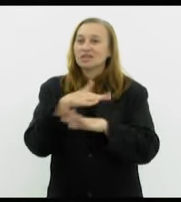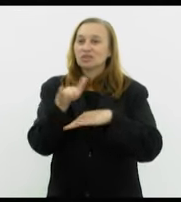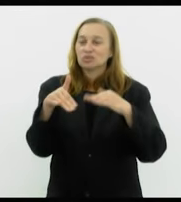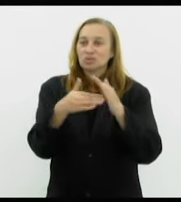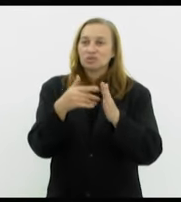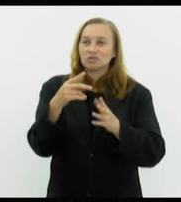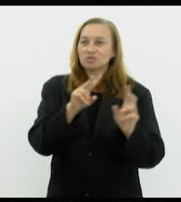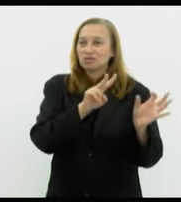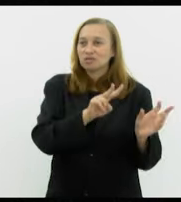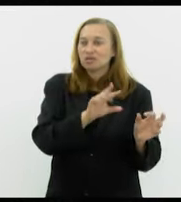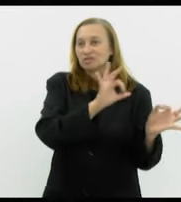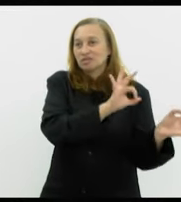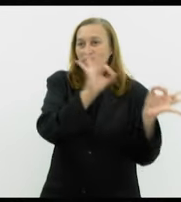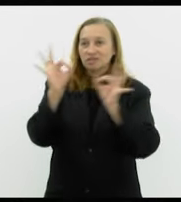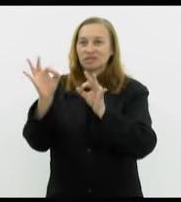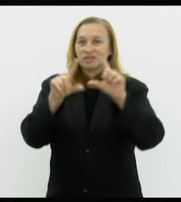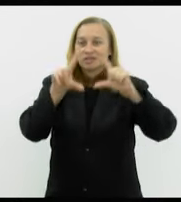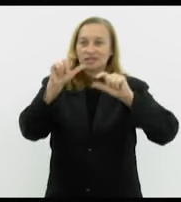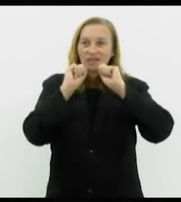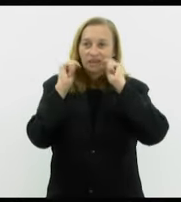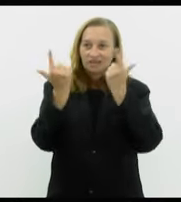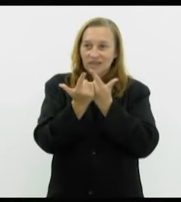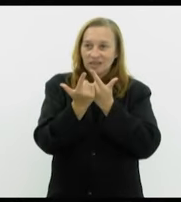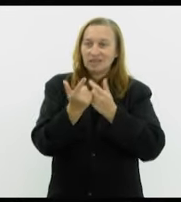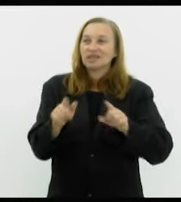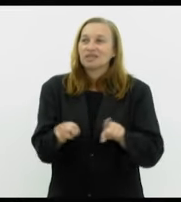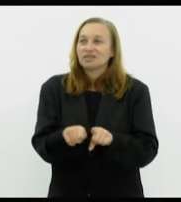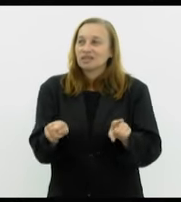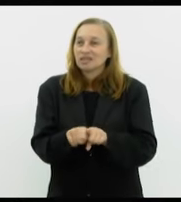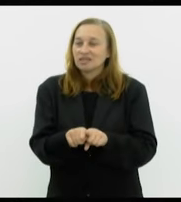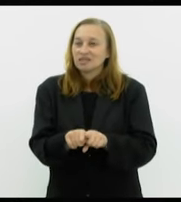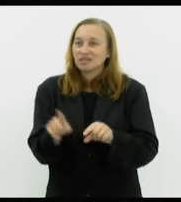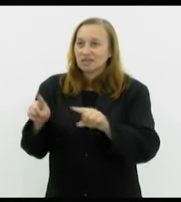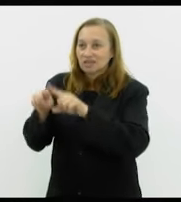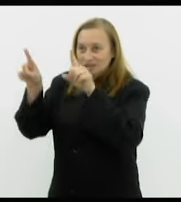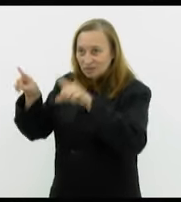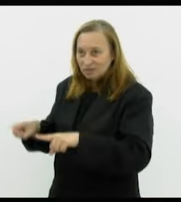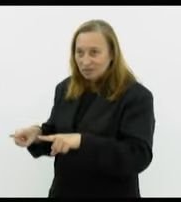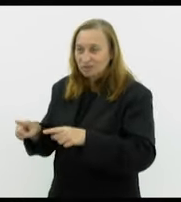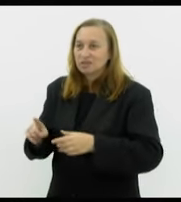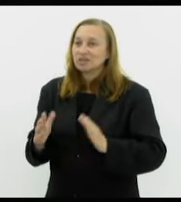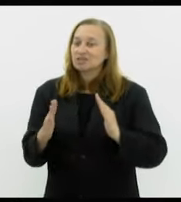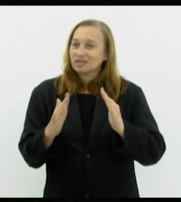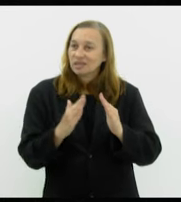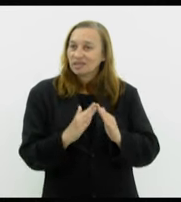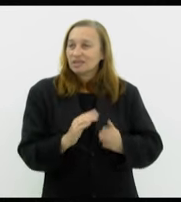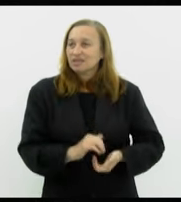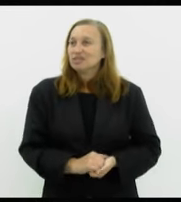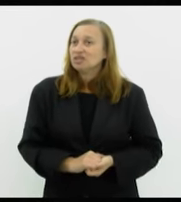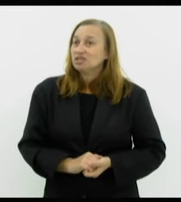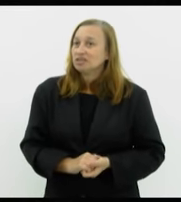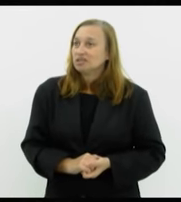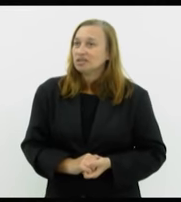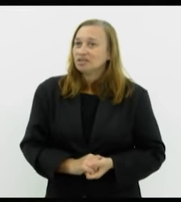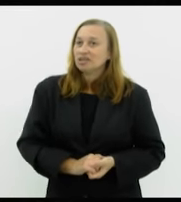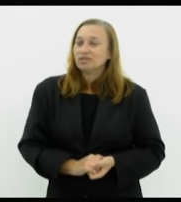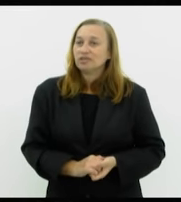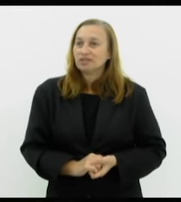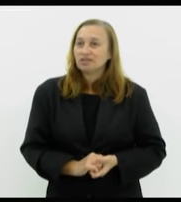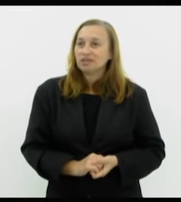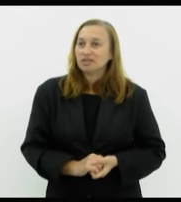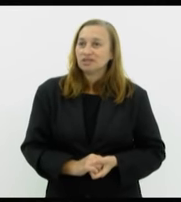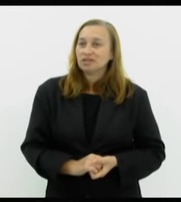nos assistem pela TV Alerj, saudar também os nossos servidores aqui da casa. e